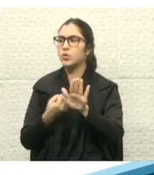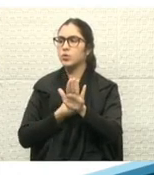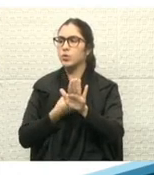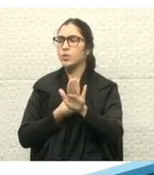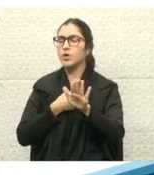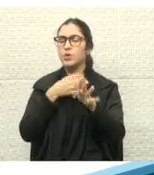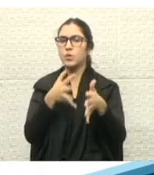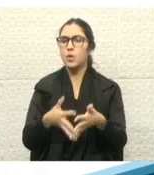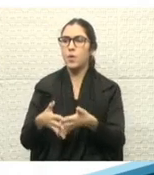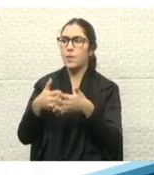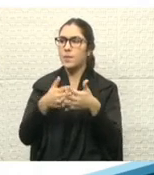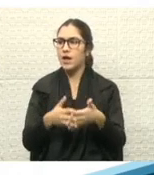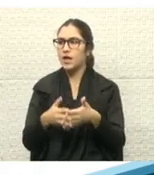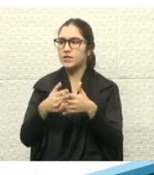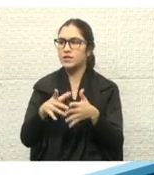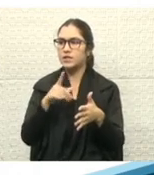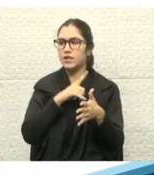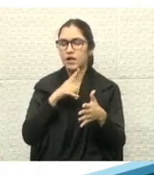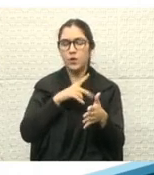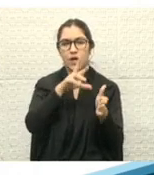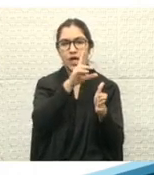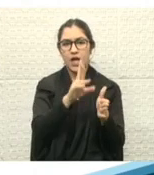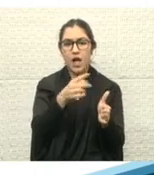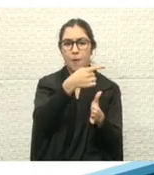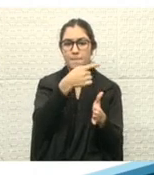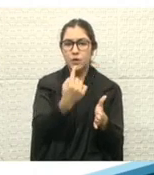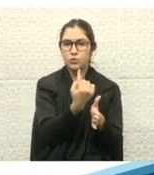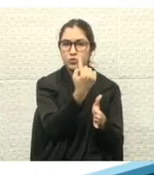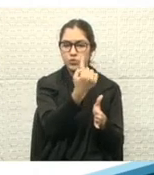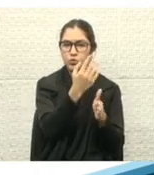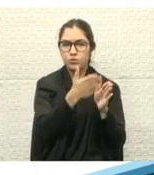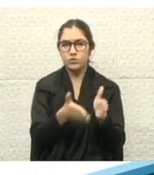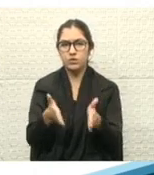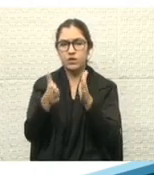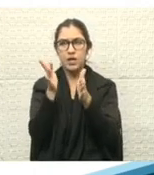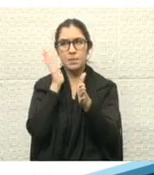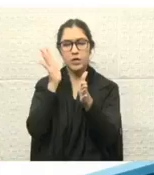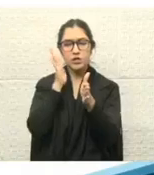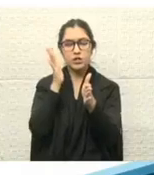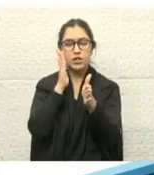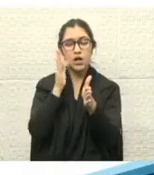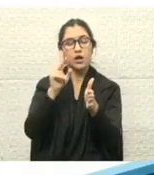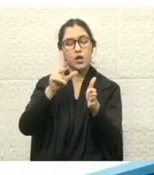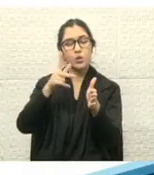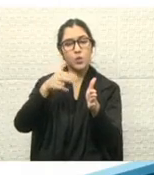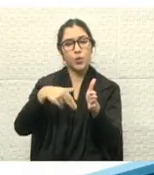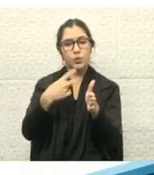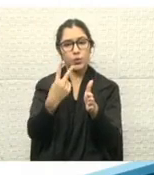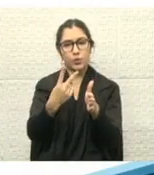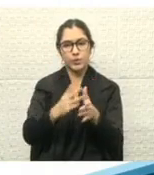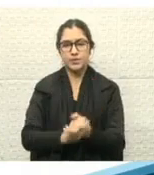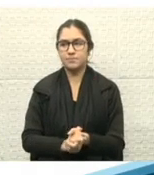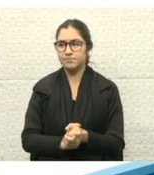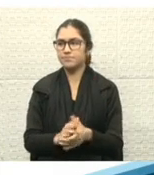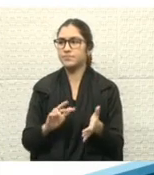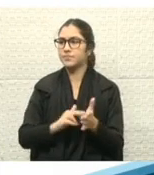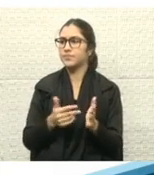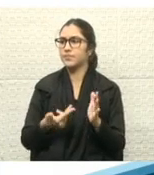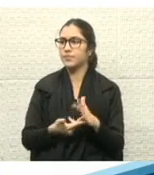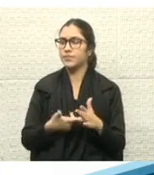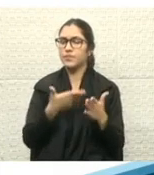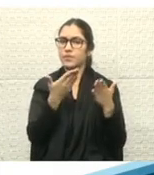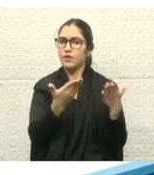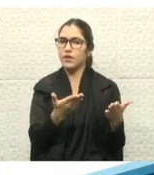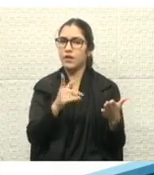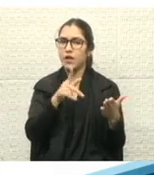número complexo, cuja parte real é menos 1 e a parte imaginária é igual a 2. Quer dizer que esse